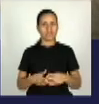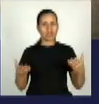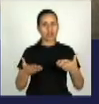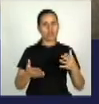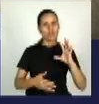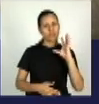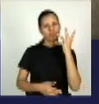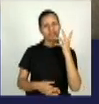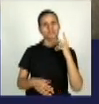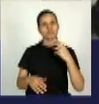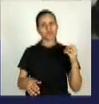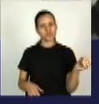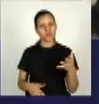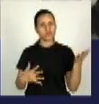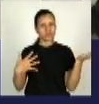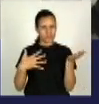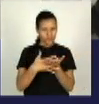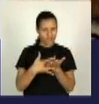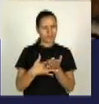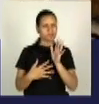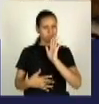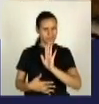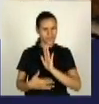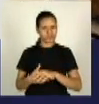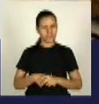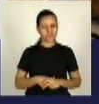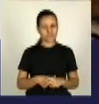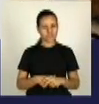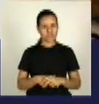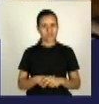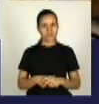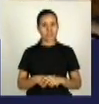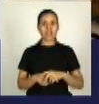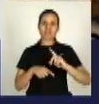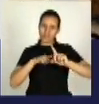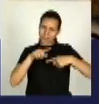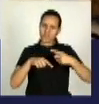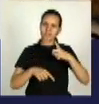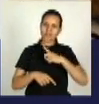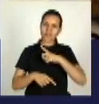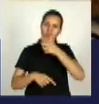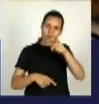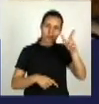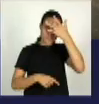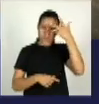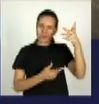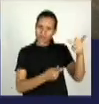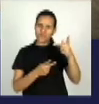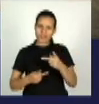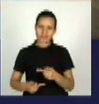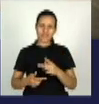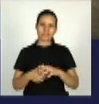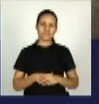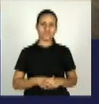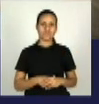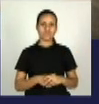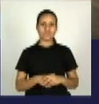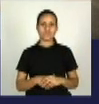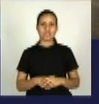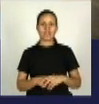Bom, chegou o momento de um novo intervalo. Eu acho que está na hora. Está na hora, né? E parece que a gente tem outro convidado, né? E temos